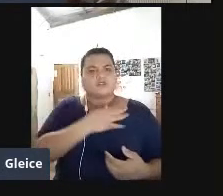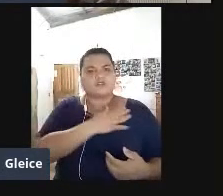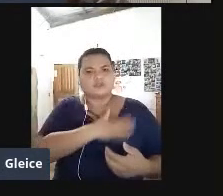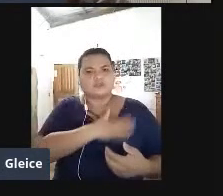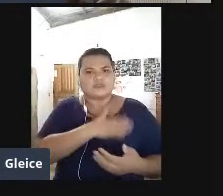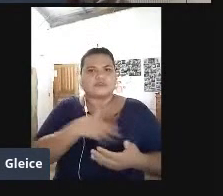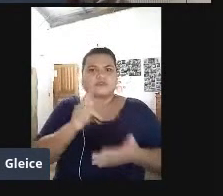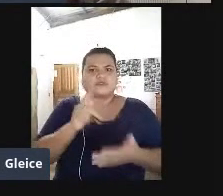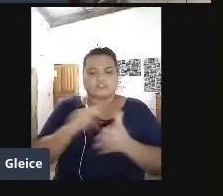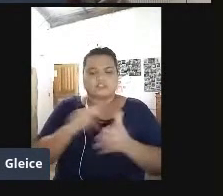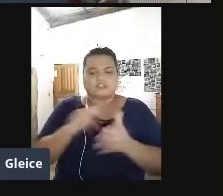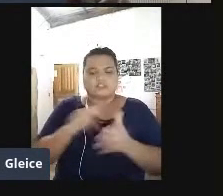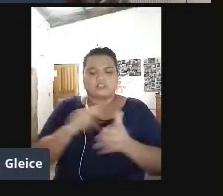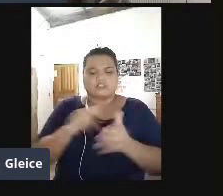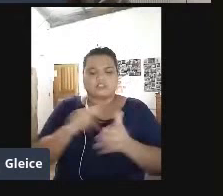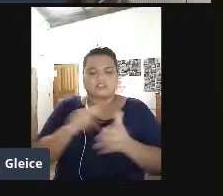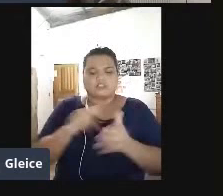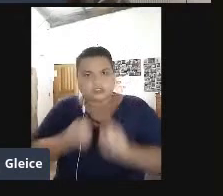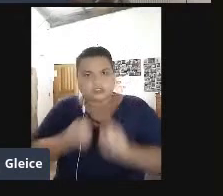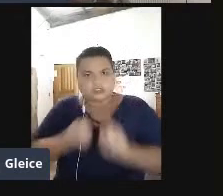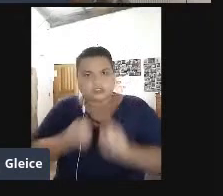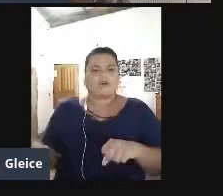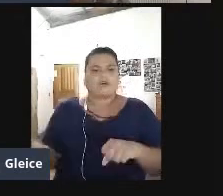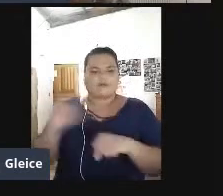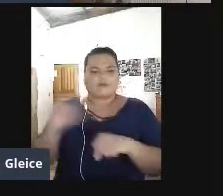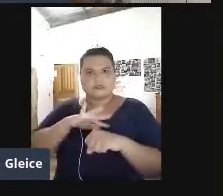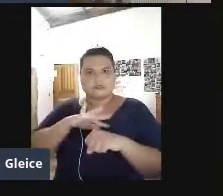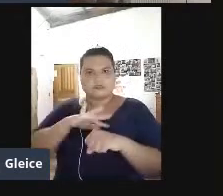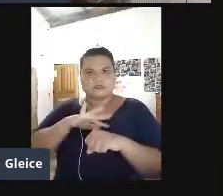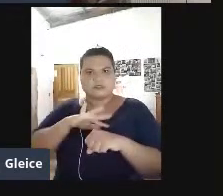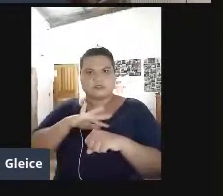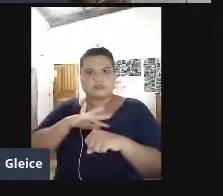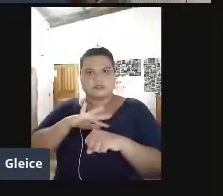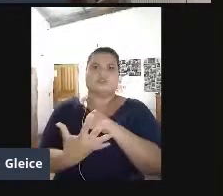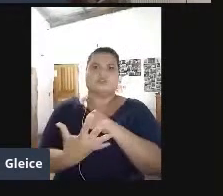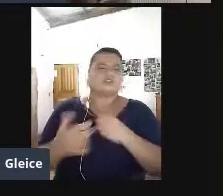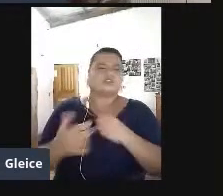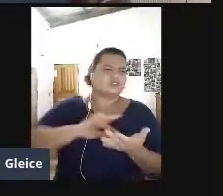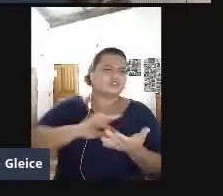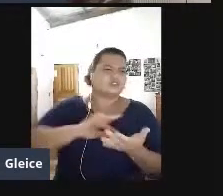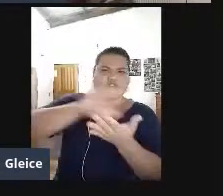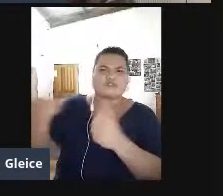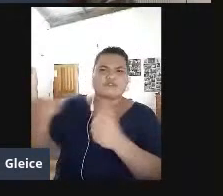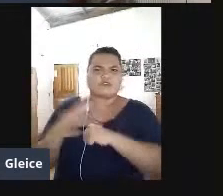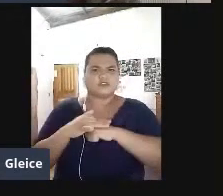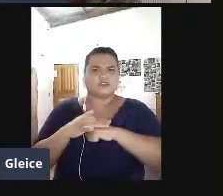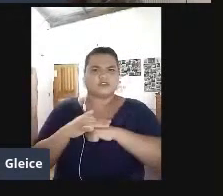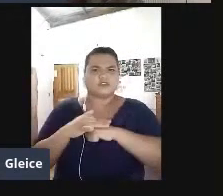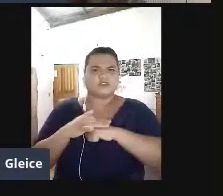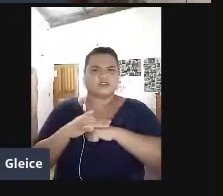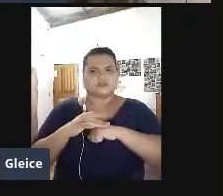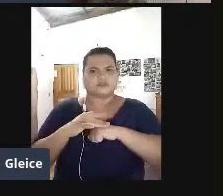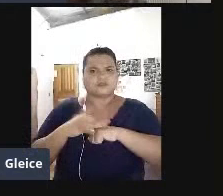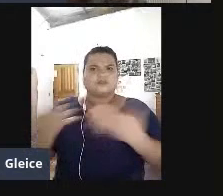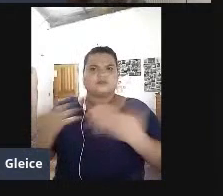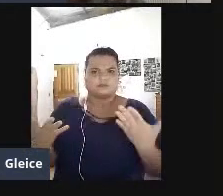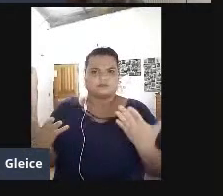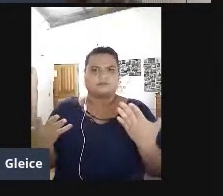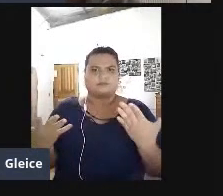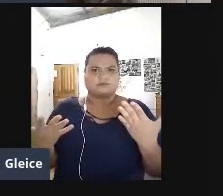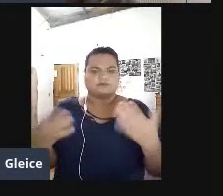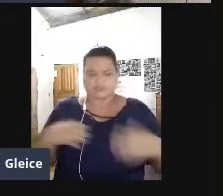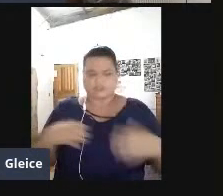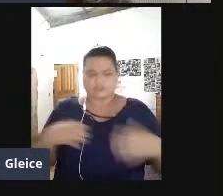contra a Covid-19, contra a sepse, contra a sarcopenia, contra o milho paralítico, a extensão de alça, a translocação intestinal e a